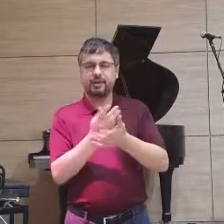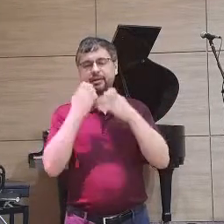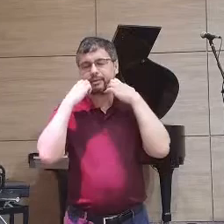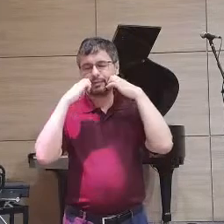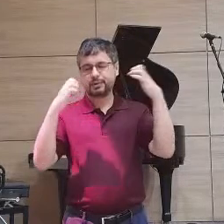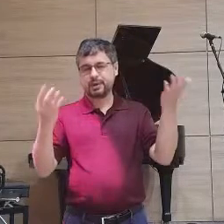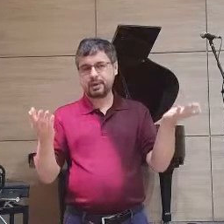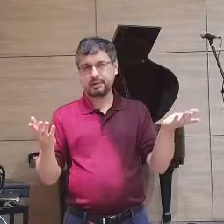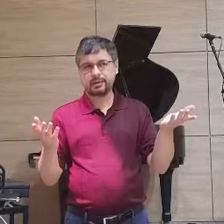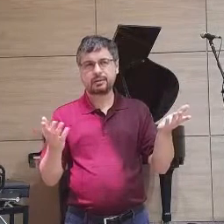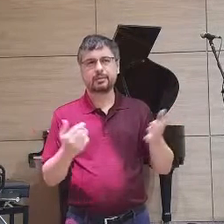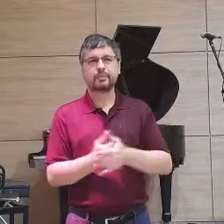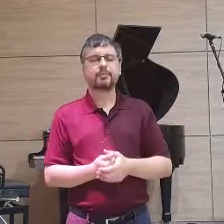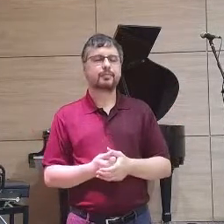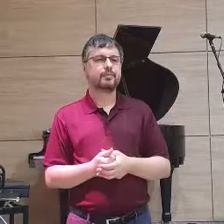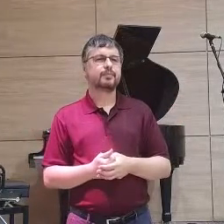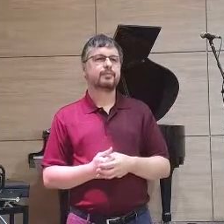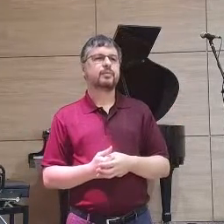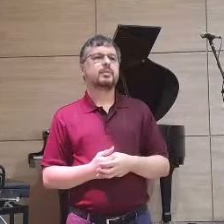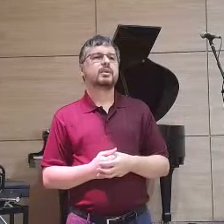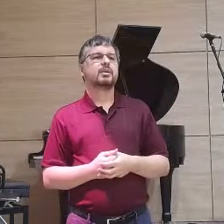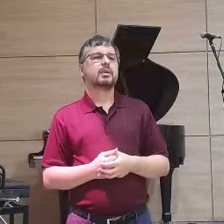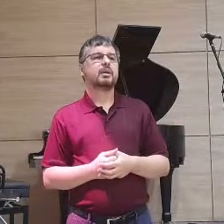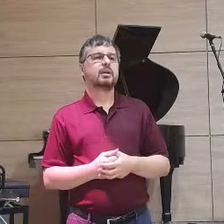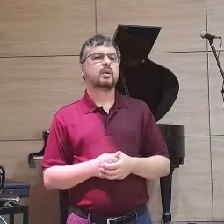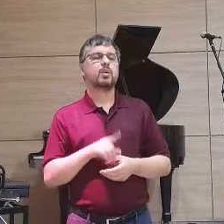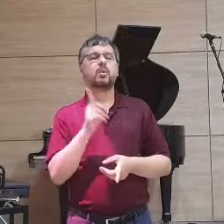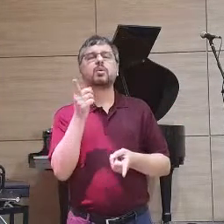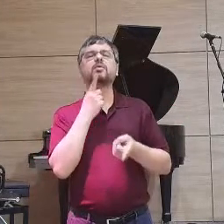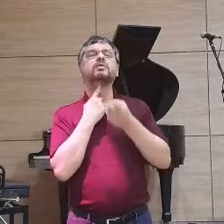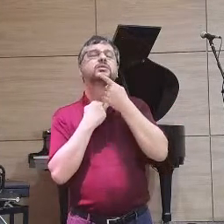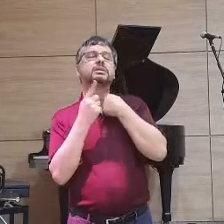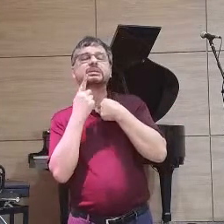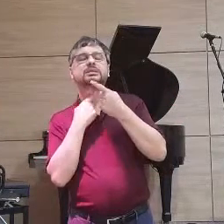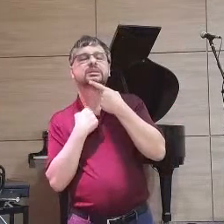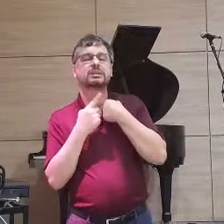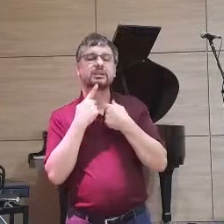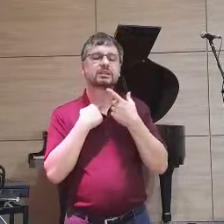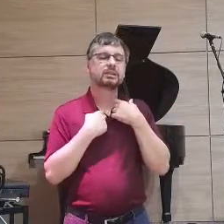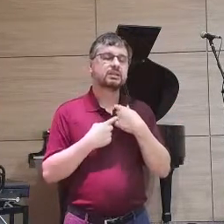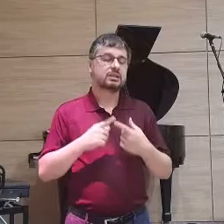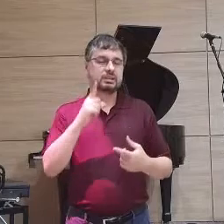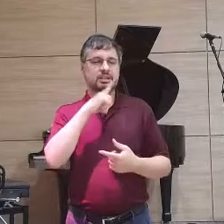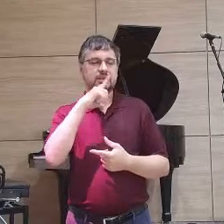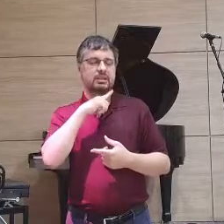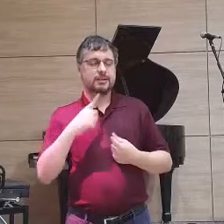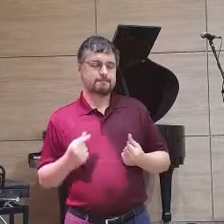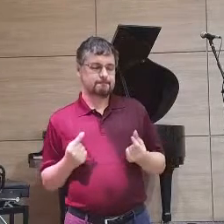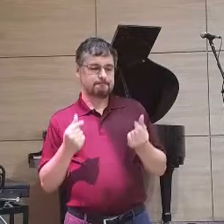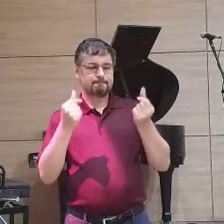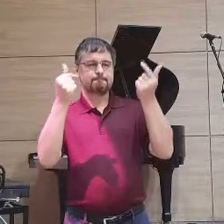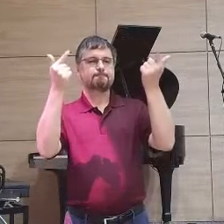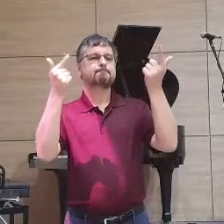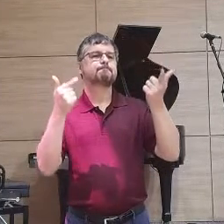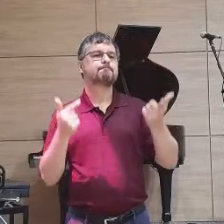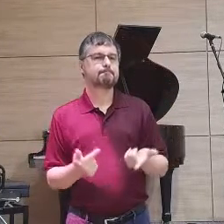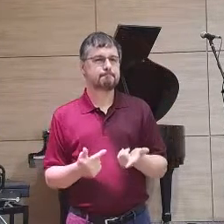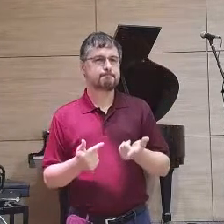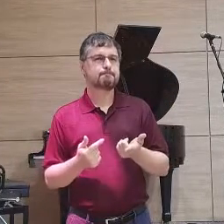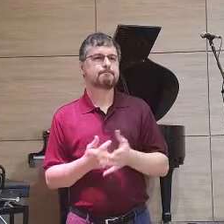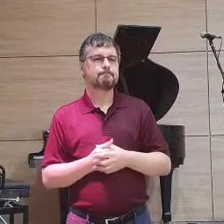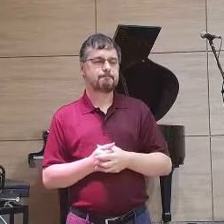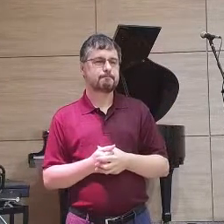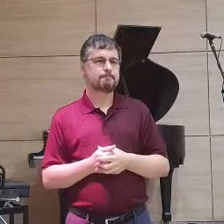então a deusa fortuna que Isaías fala o desejo da fortuna de ter e também